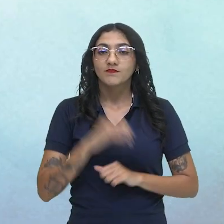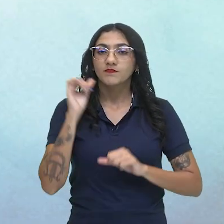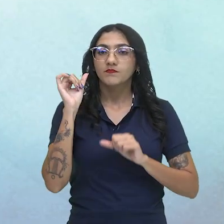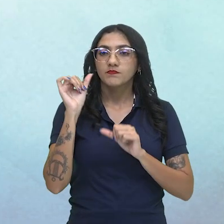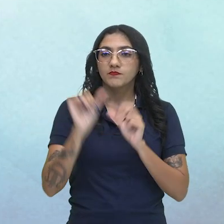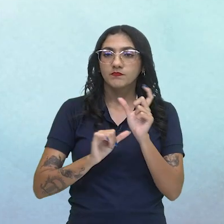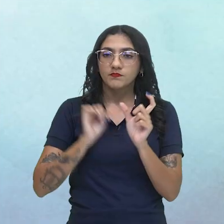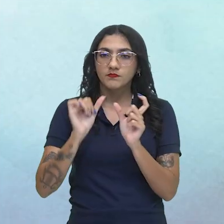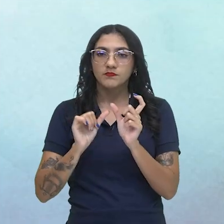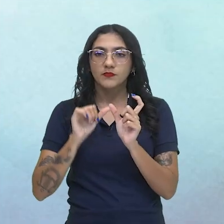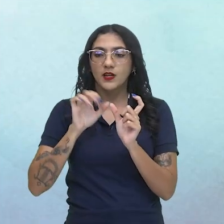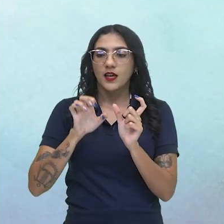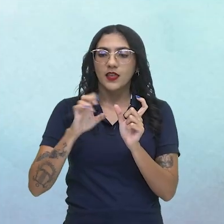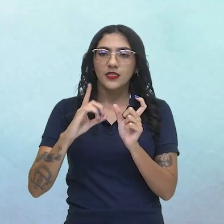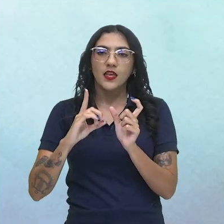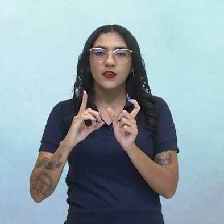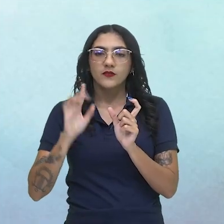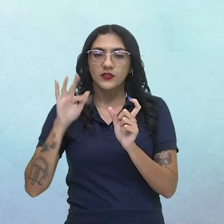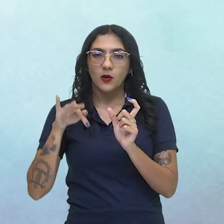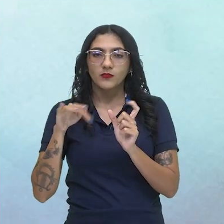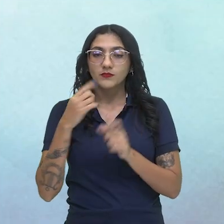transformado em expected.